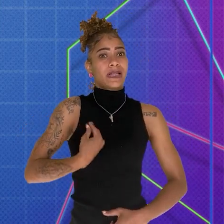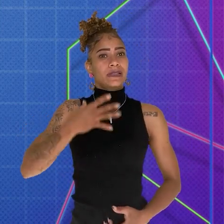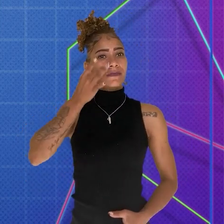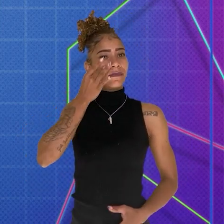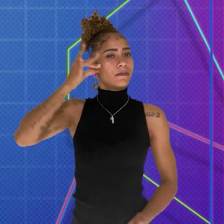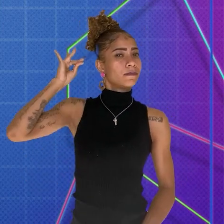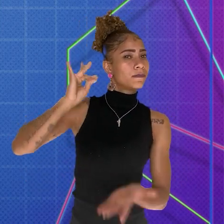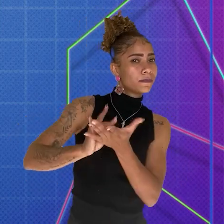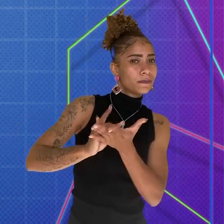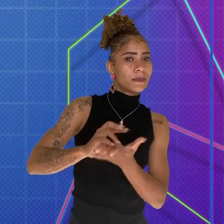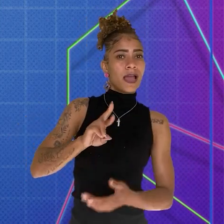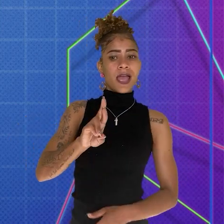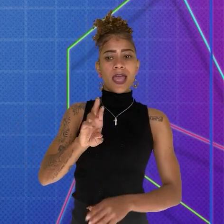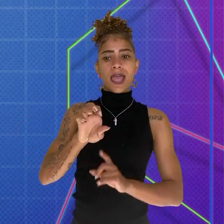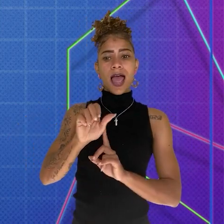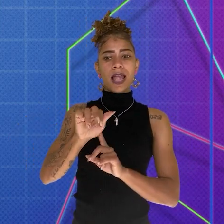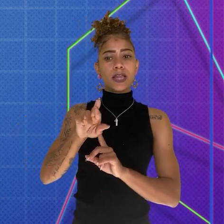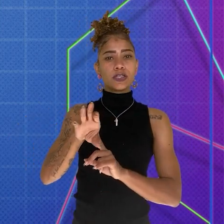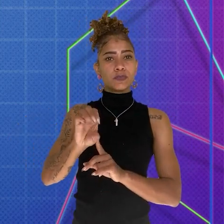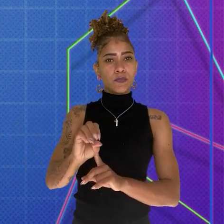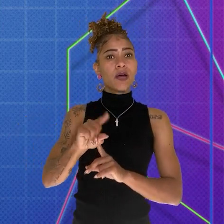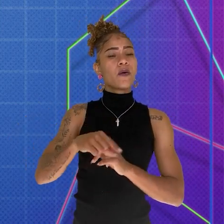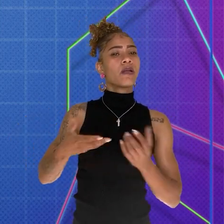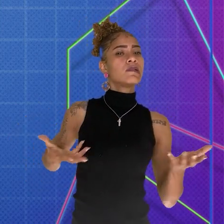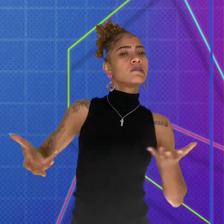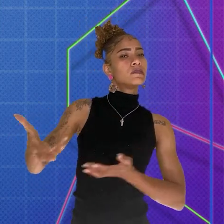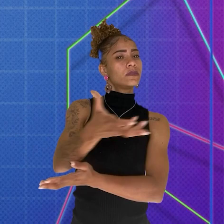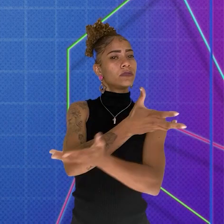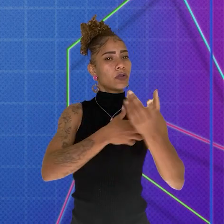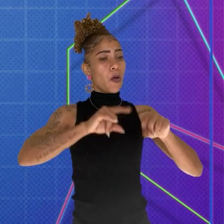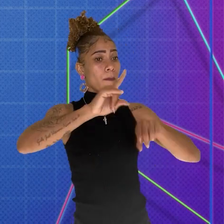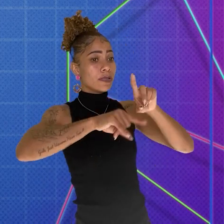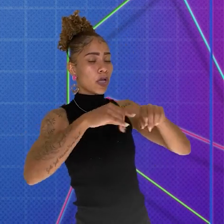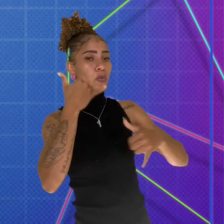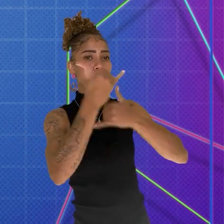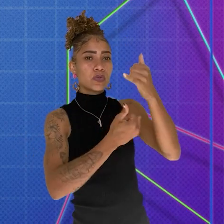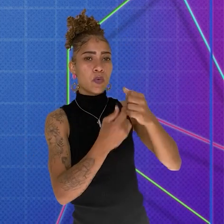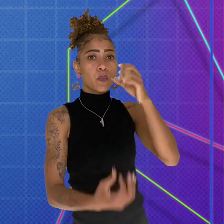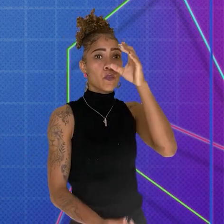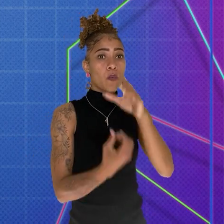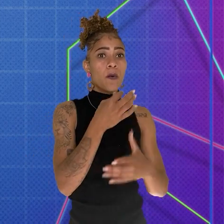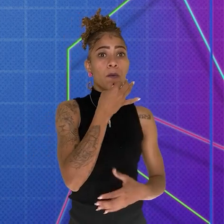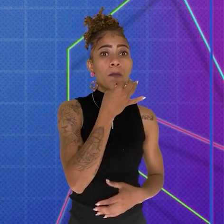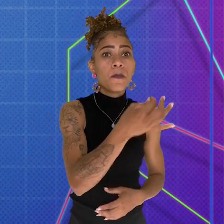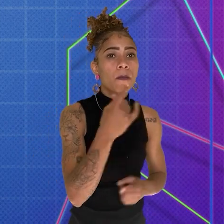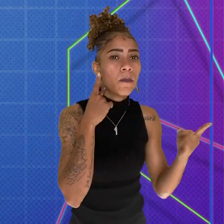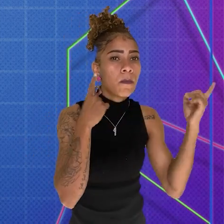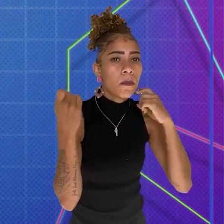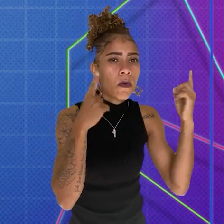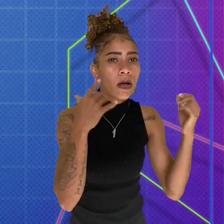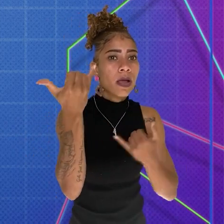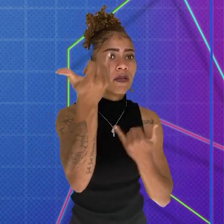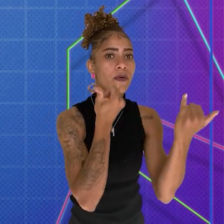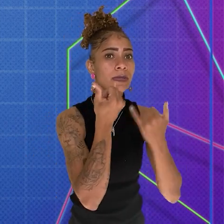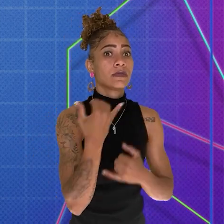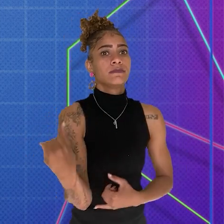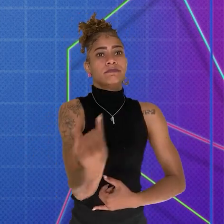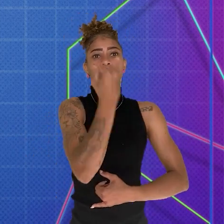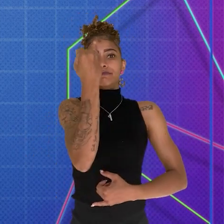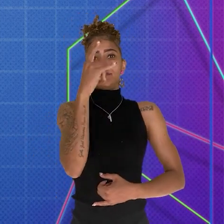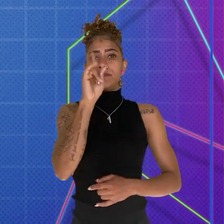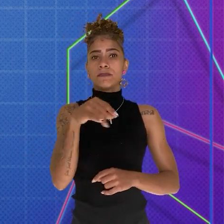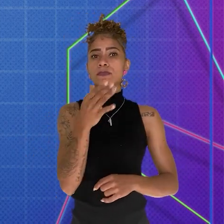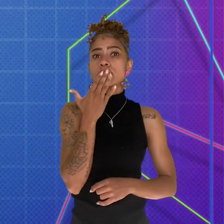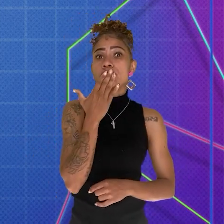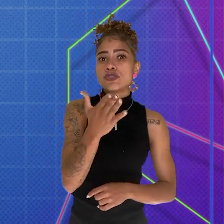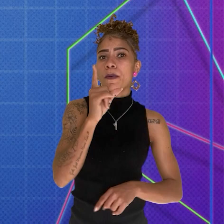presença e realismo no jogo. Quando os jogadores interagem com os objetos no jogo, o som gerado pode transmitir informações